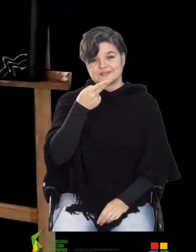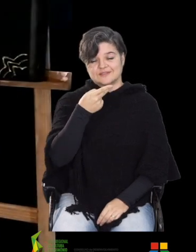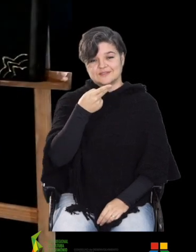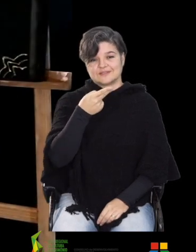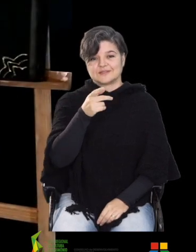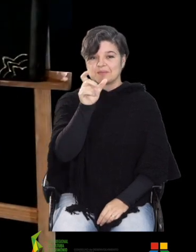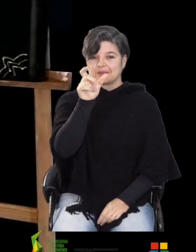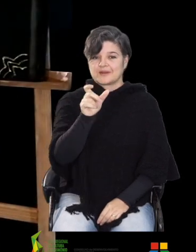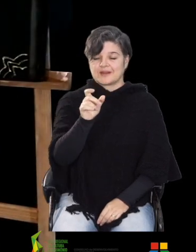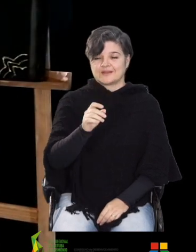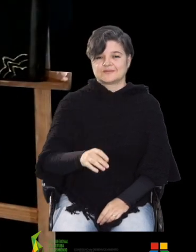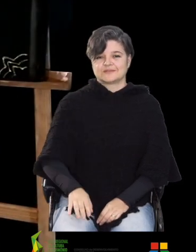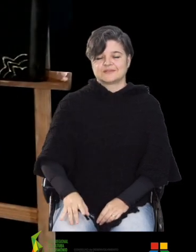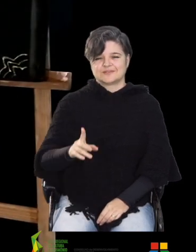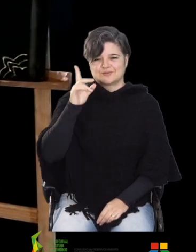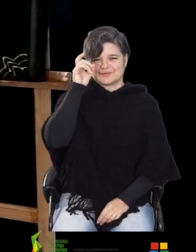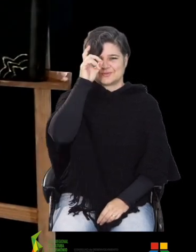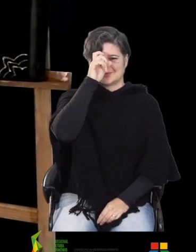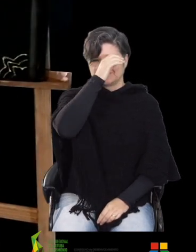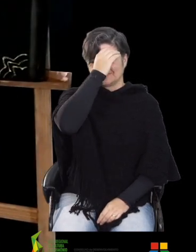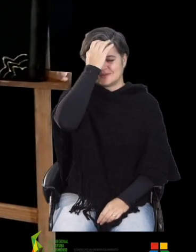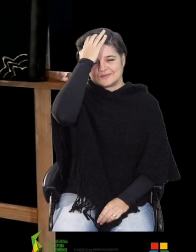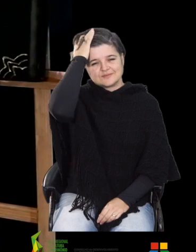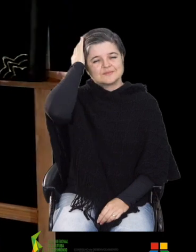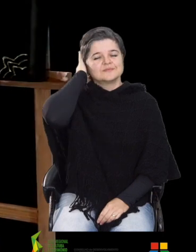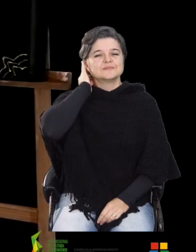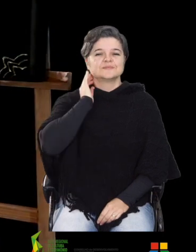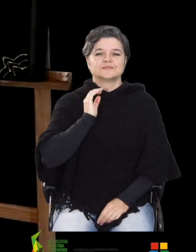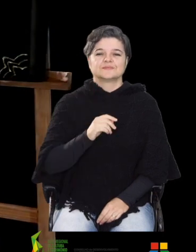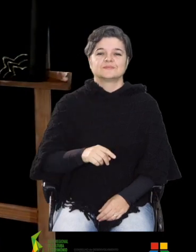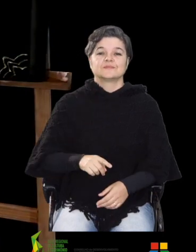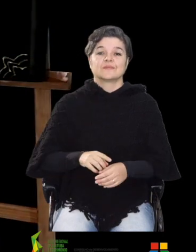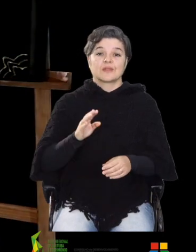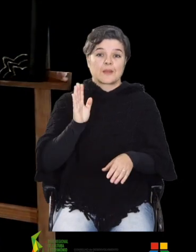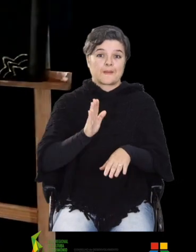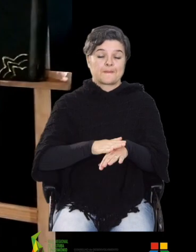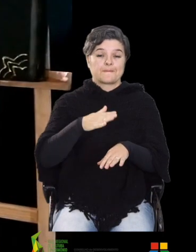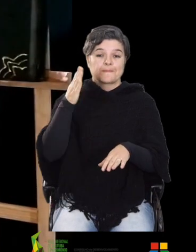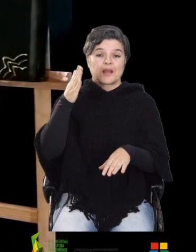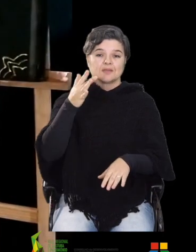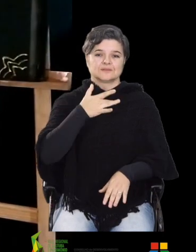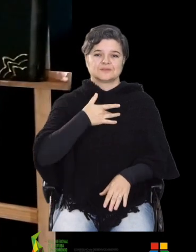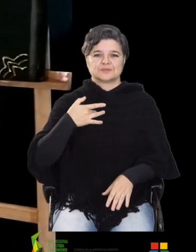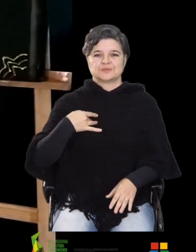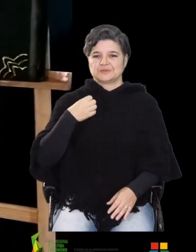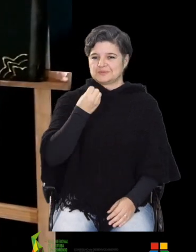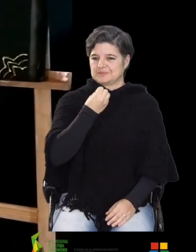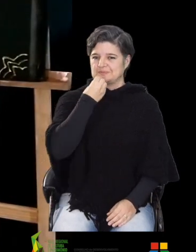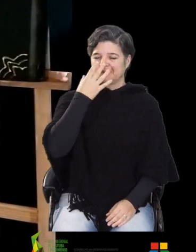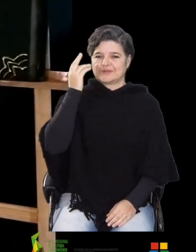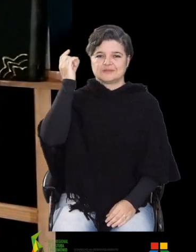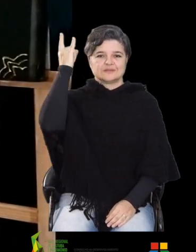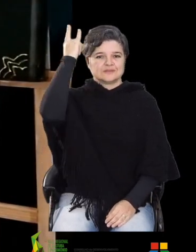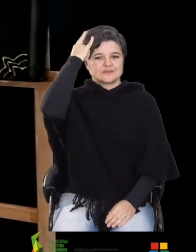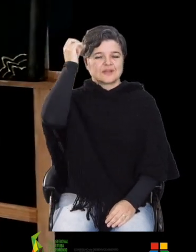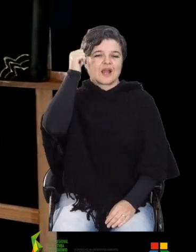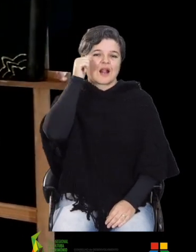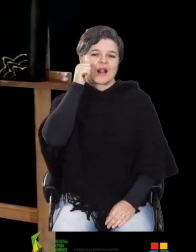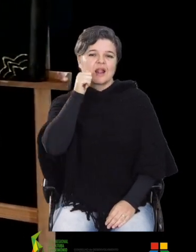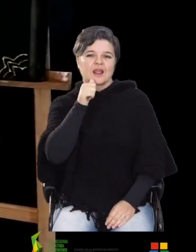e mais um pouco naquele dia clara melhorou morena prometeu